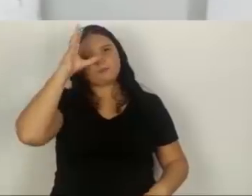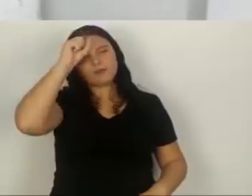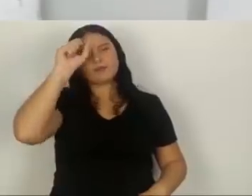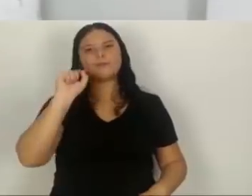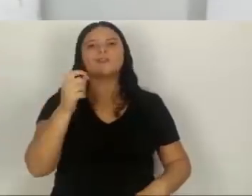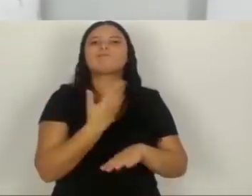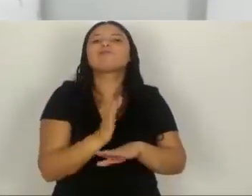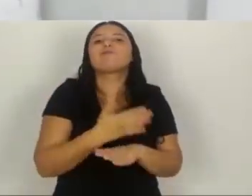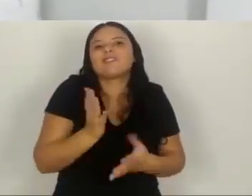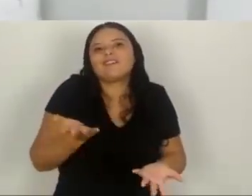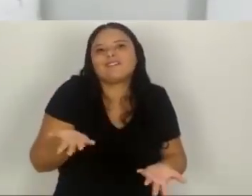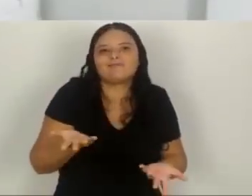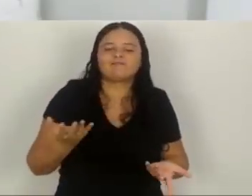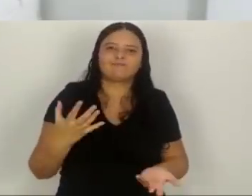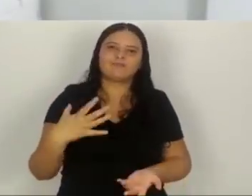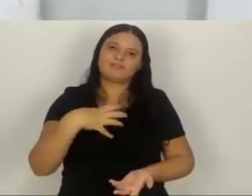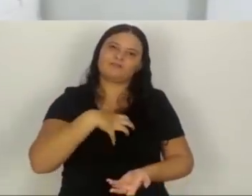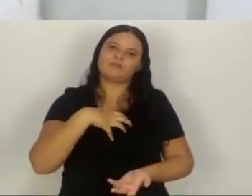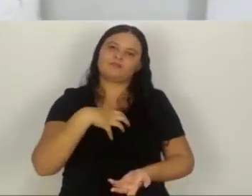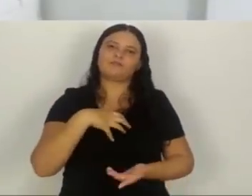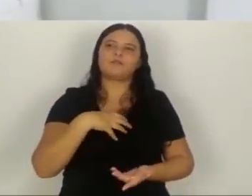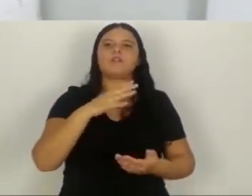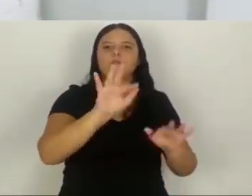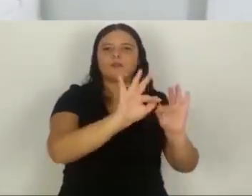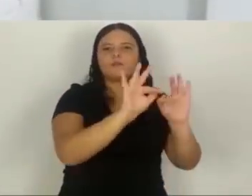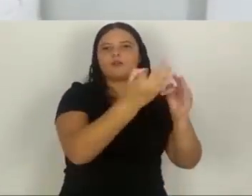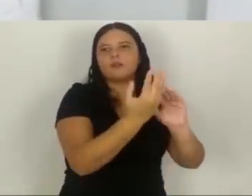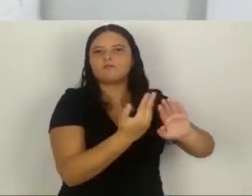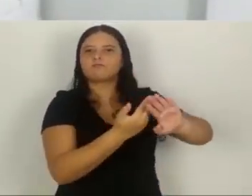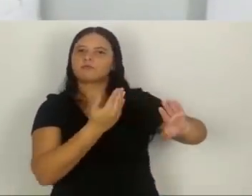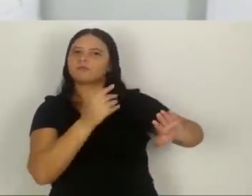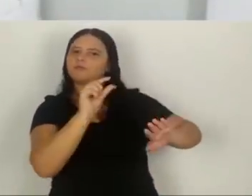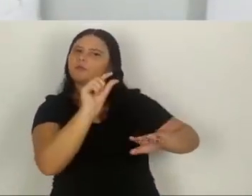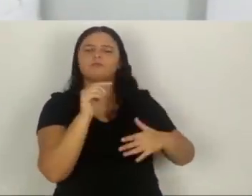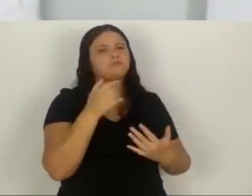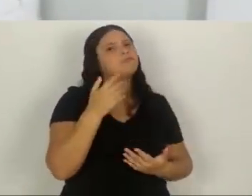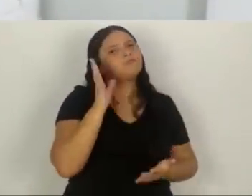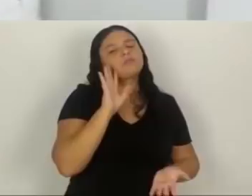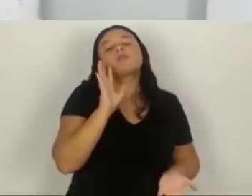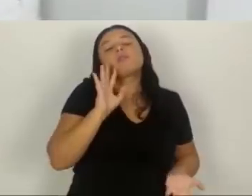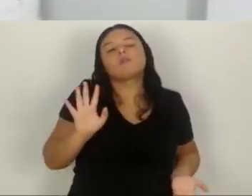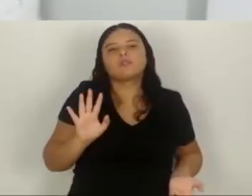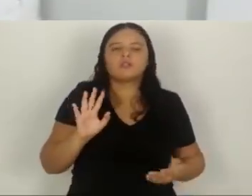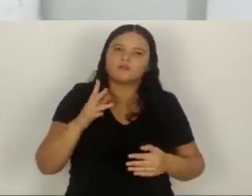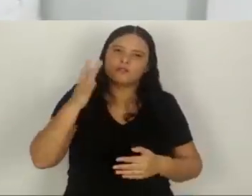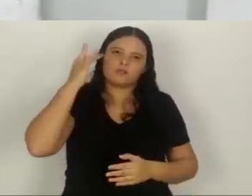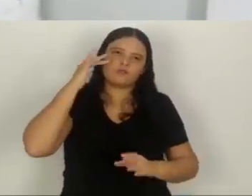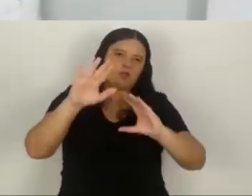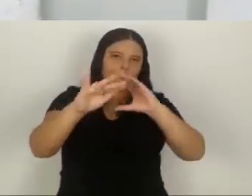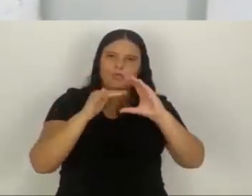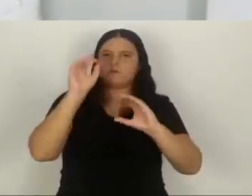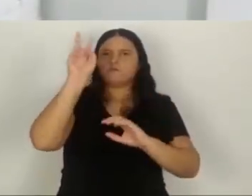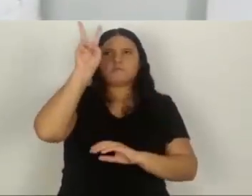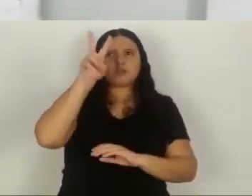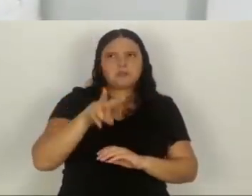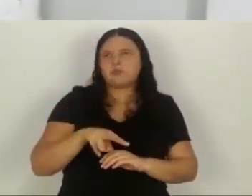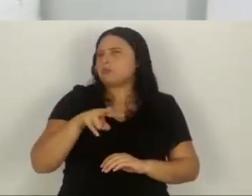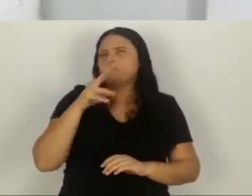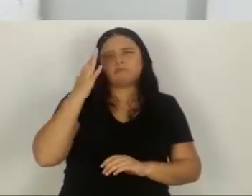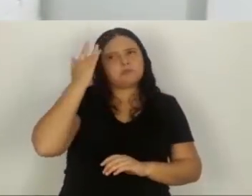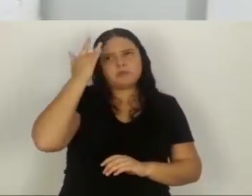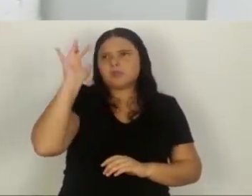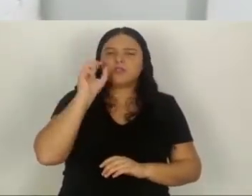né? Curtir um pouquinho esse desapego. Eu acho legal. Eu não sei, pelo e-mail, eu não sei se você vai